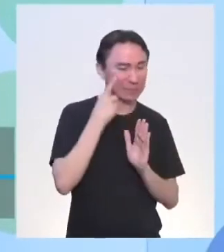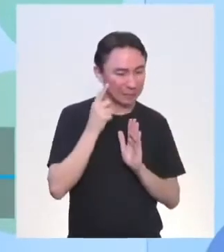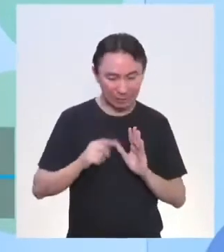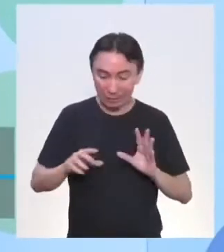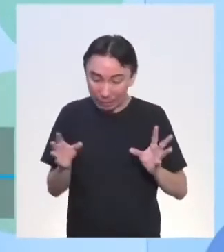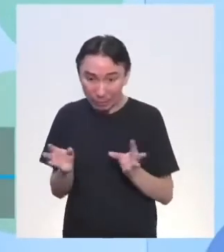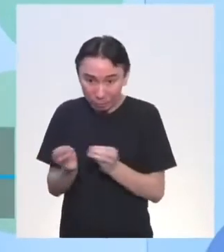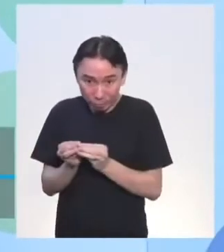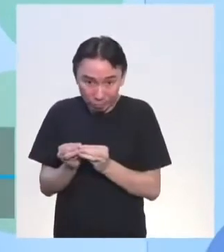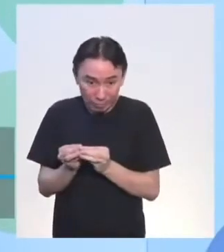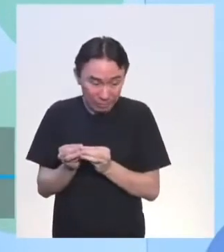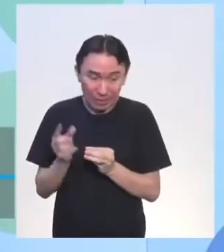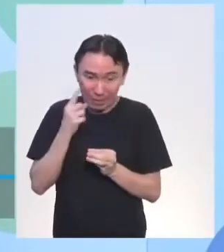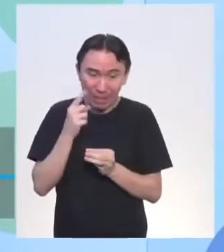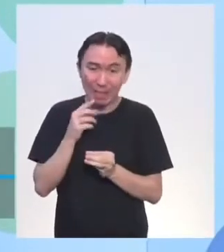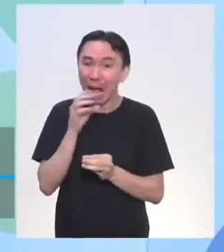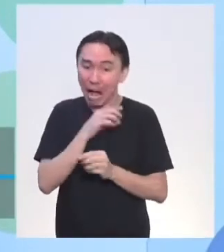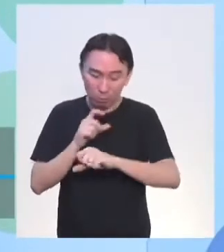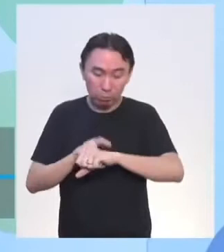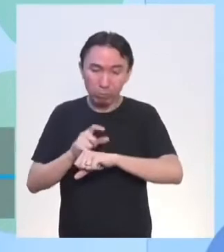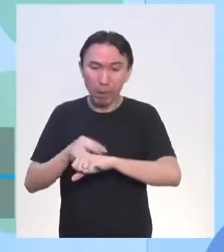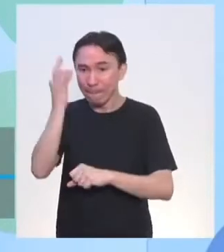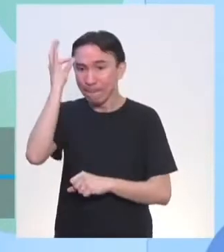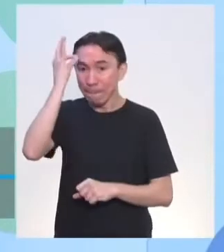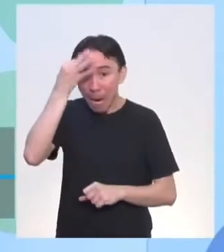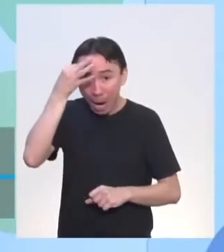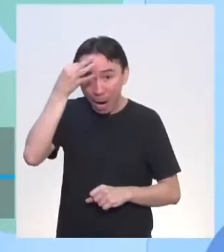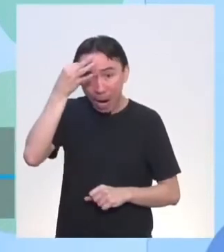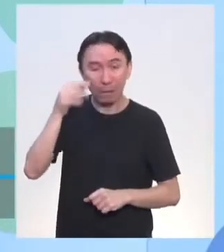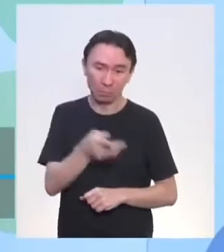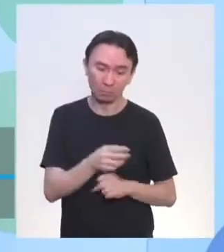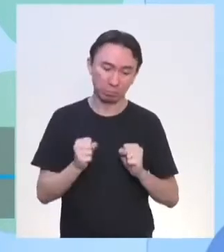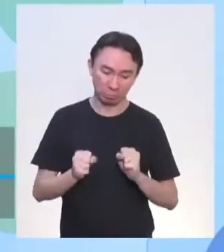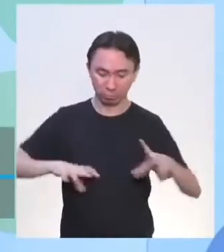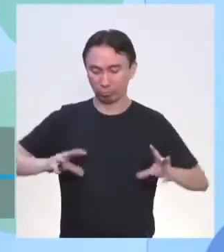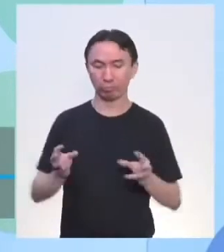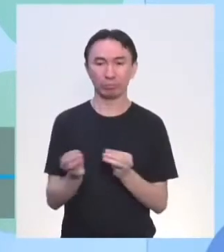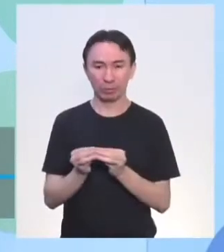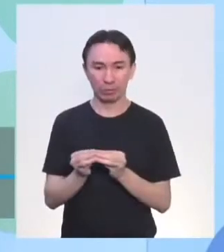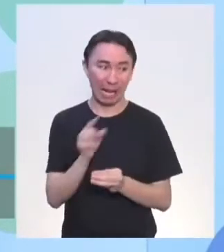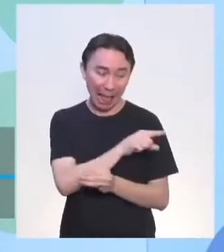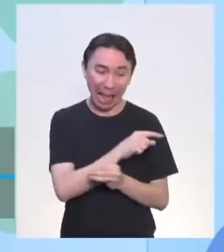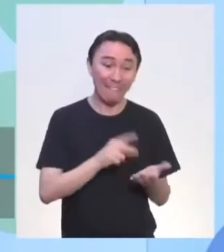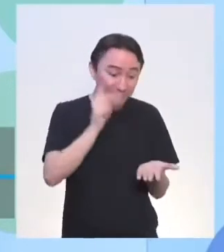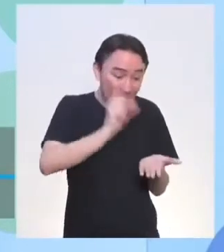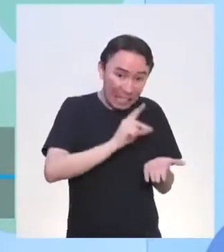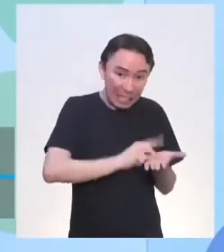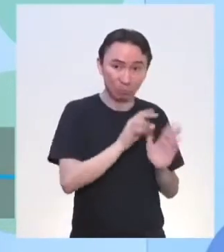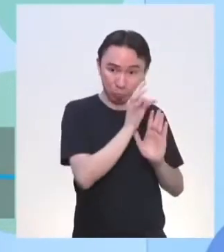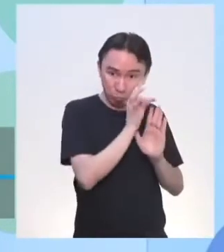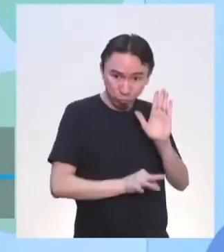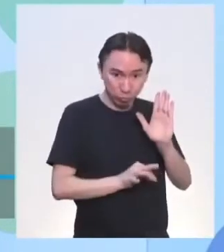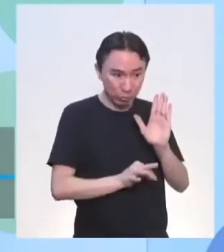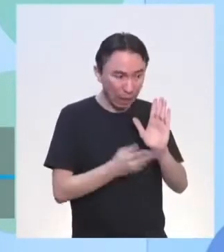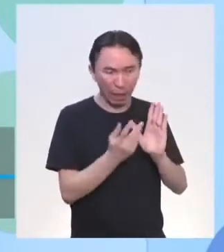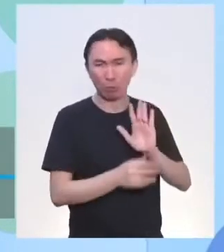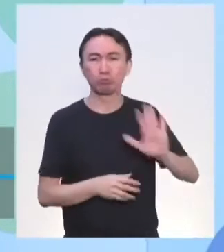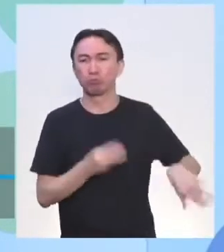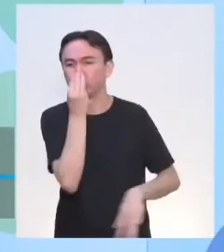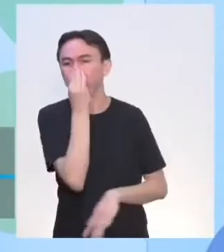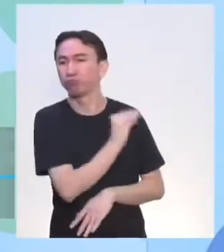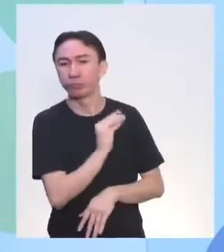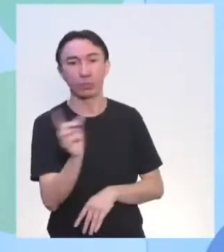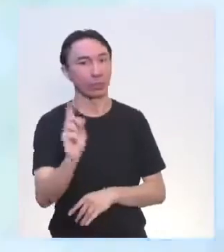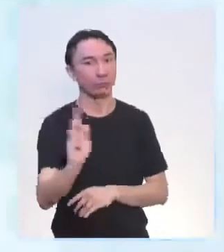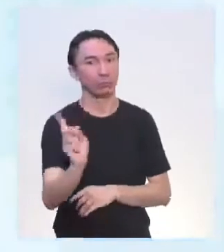Então, você acaba resumindo, mas não tira o valor do texto original, tá? Vamos trabalhar, então, aqui o conceito de resumo.